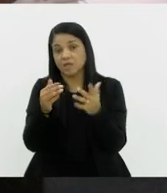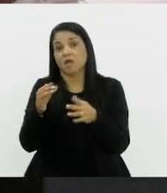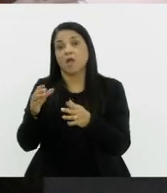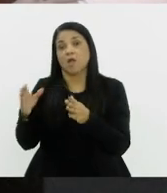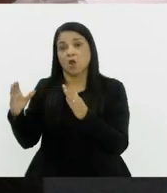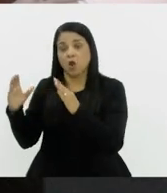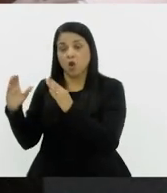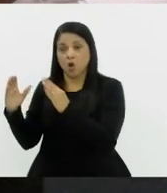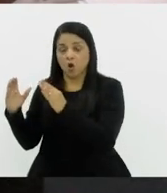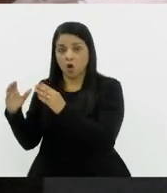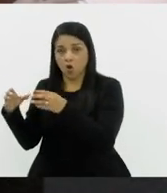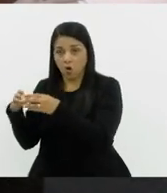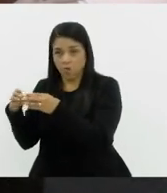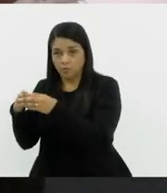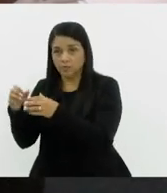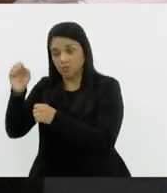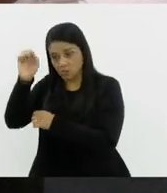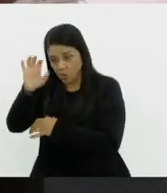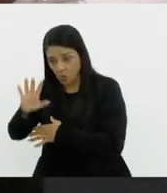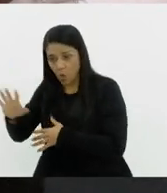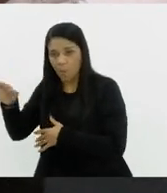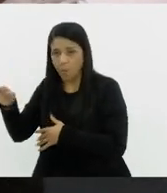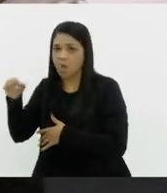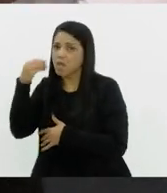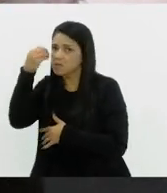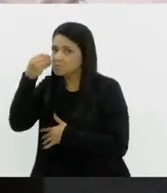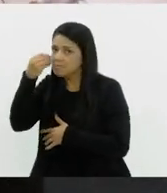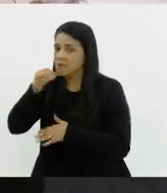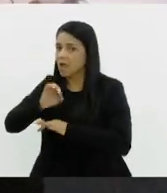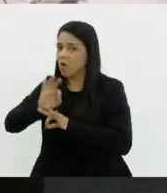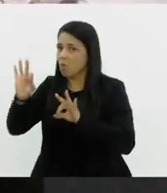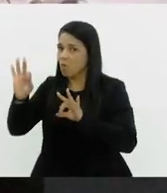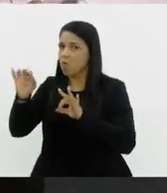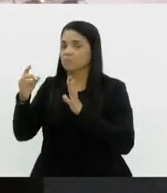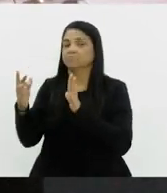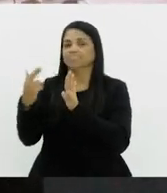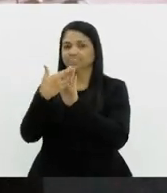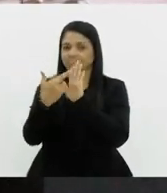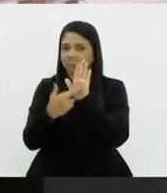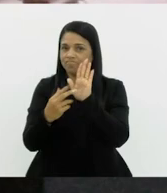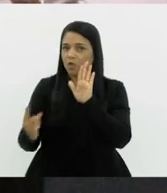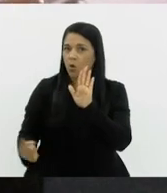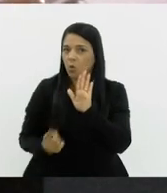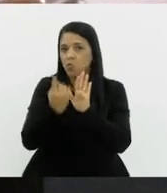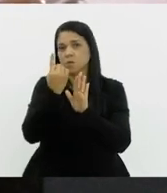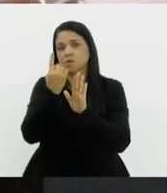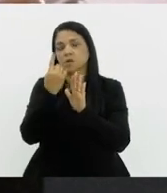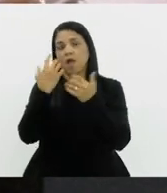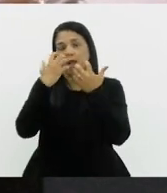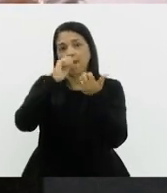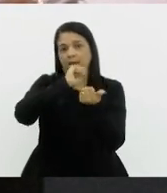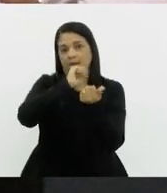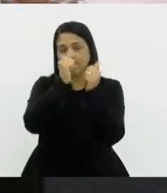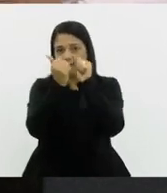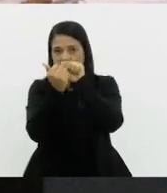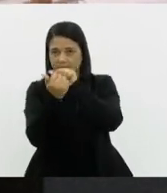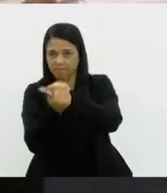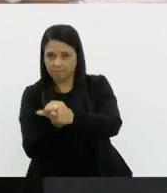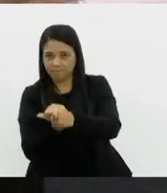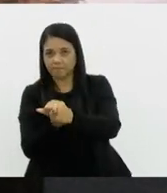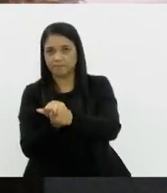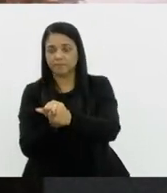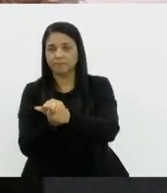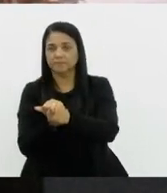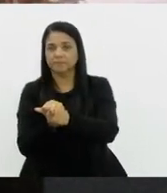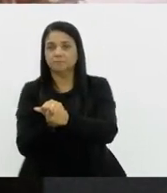tem uma experiência excelente de ter uma regra única que é adaptada, que sofre adaptações